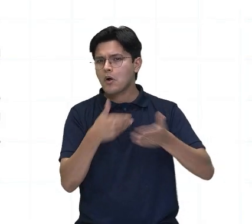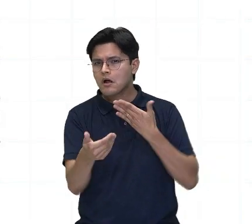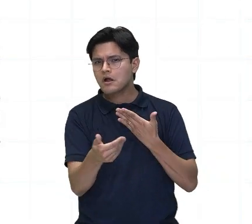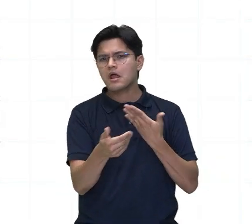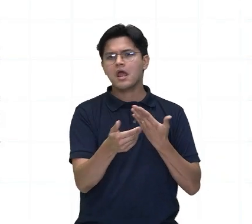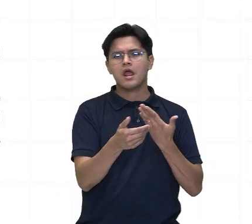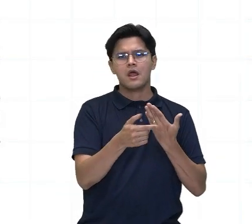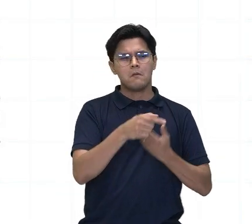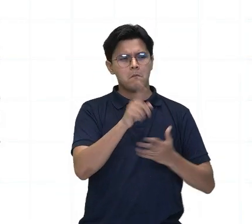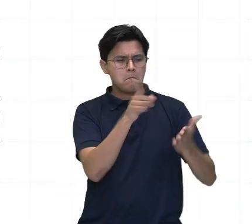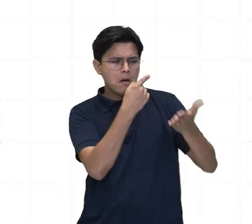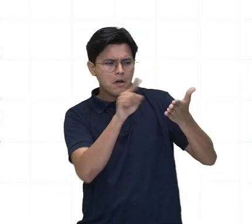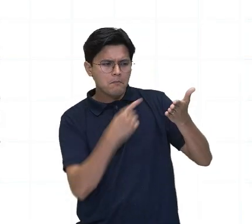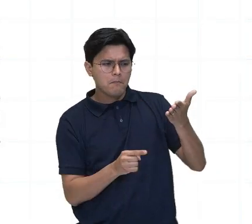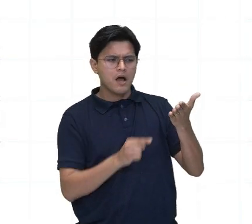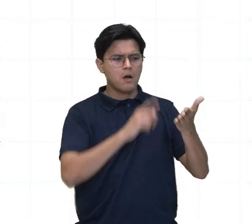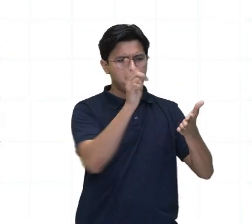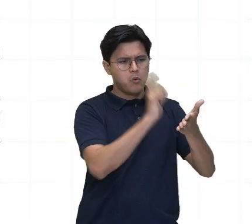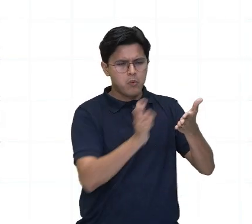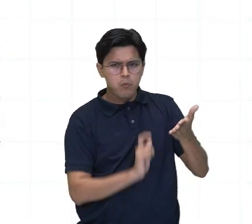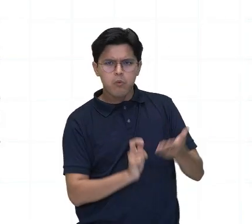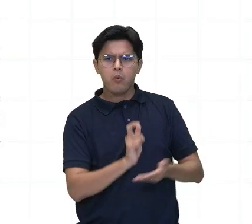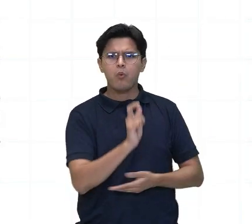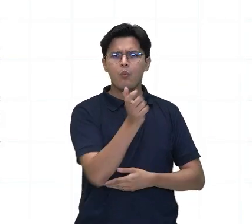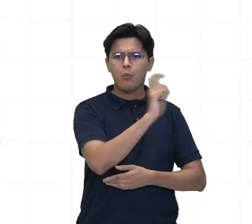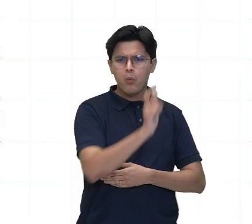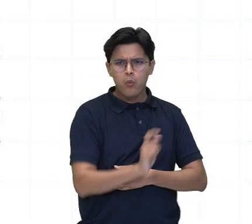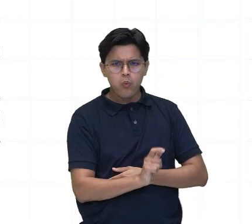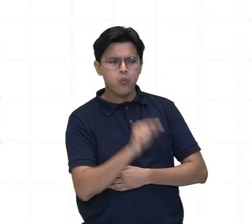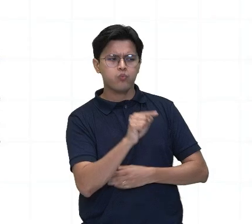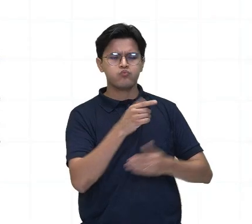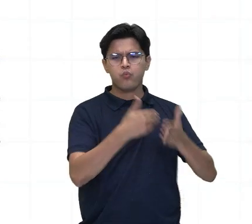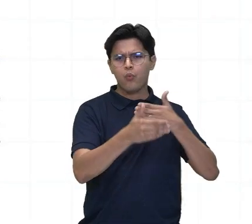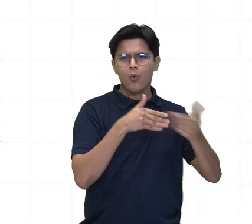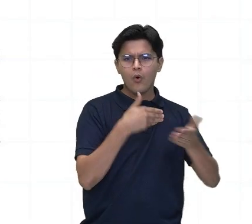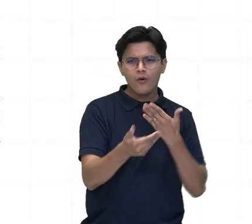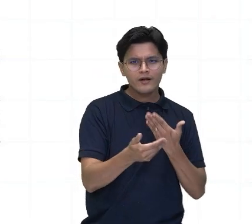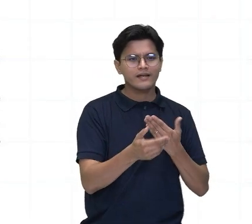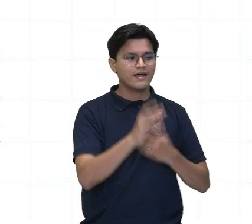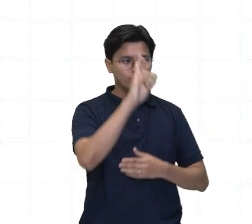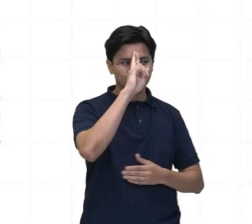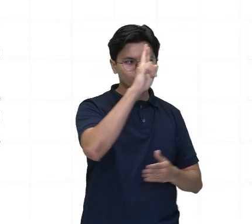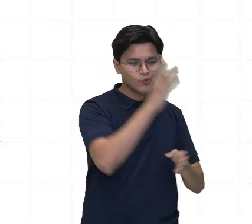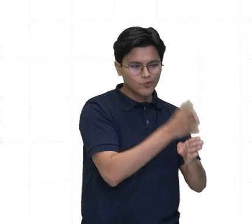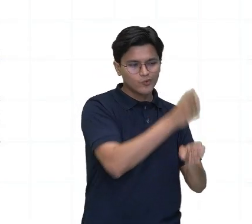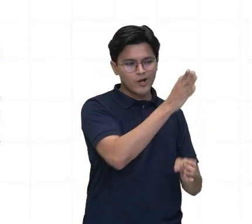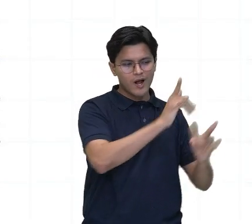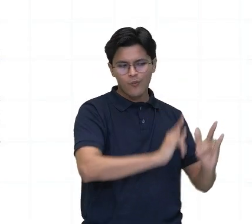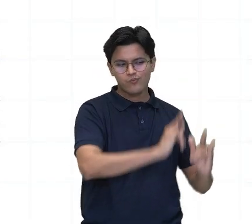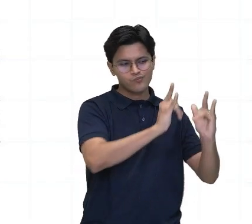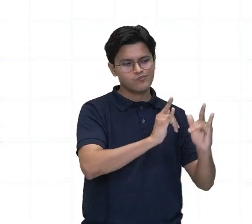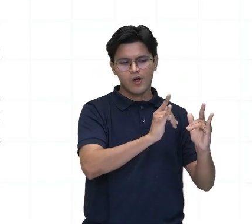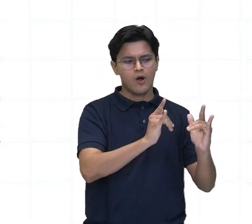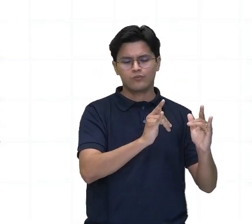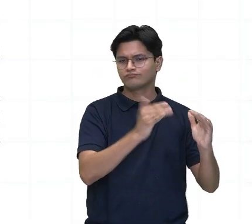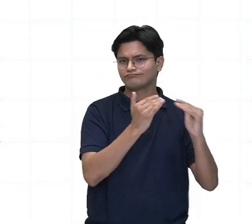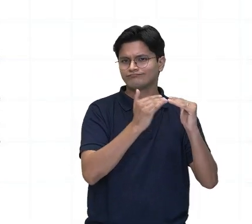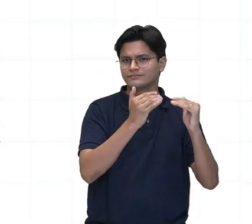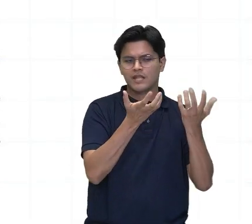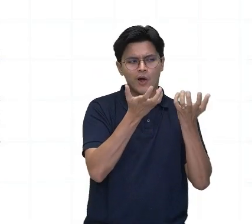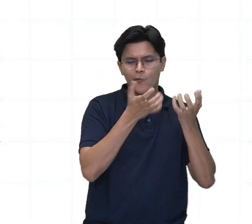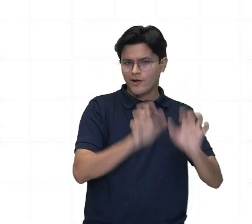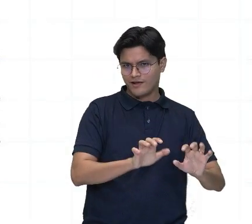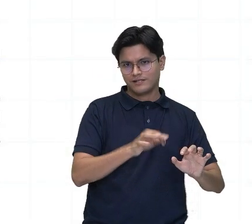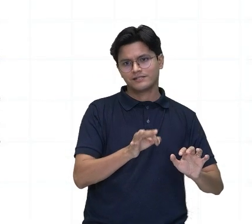sem autorização. Então, pichação com CH é aquele que é o proibido, porque eu risquei de qualquer jeito, pode ser